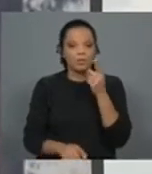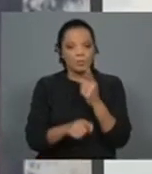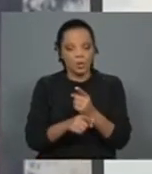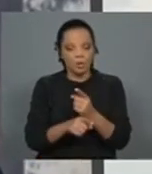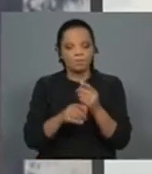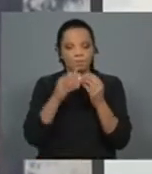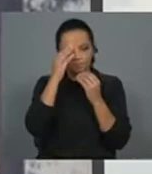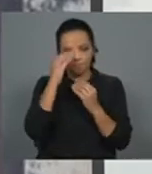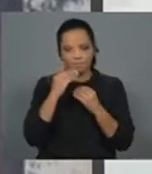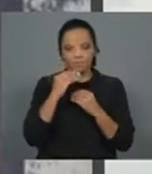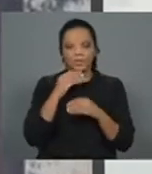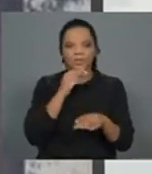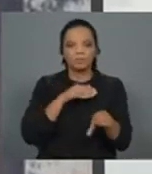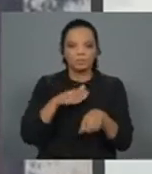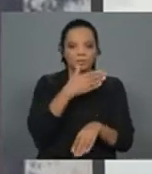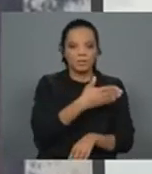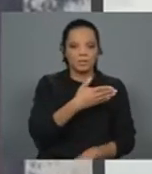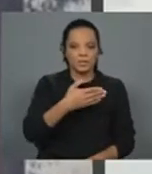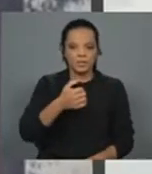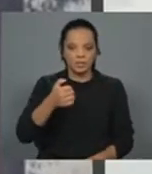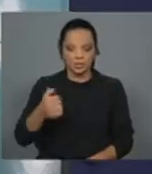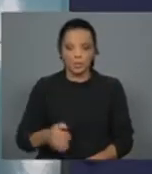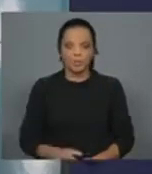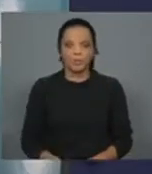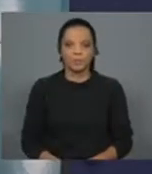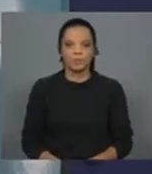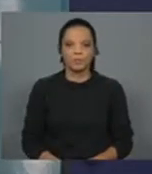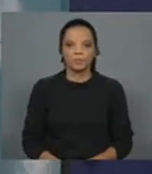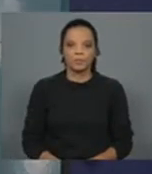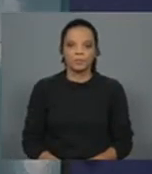do terremoto de 1755.